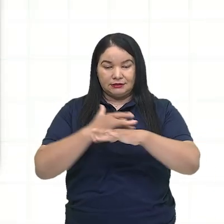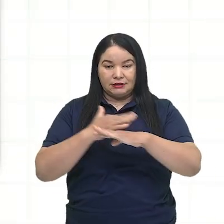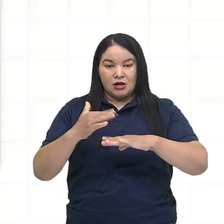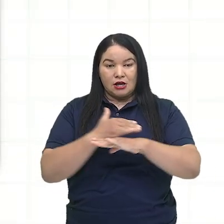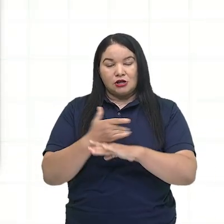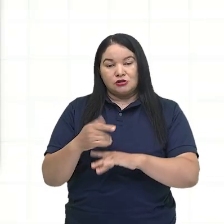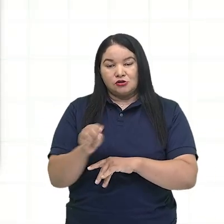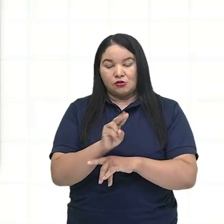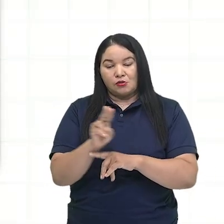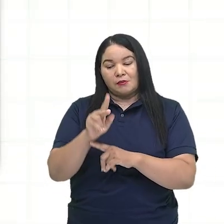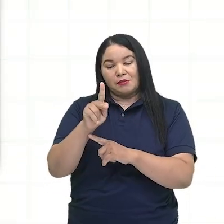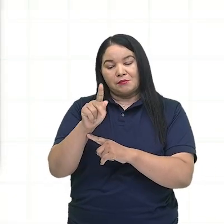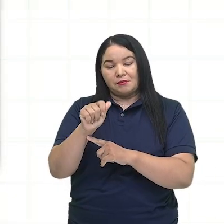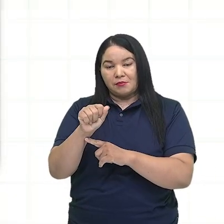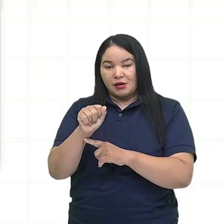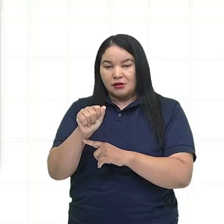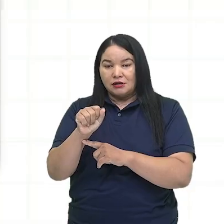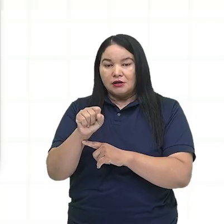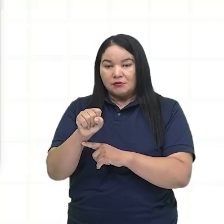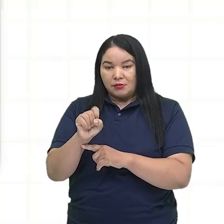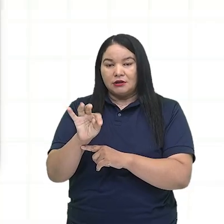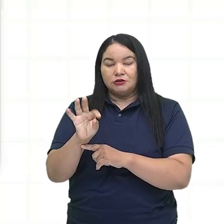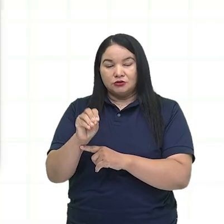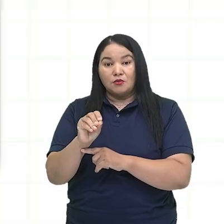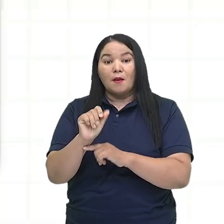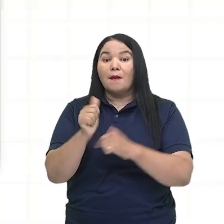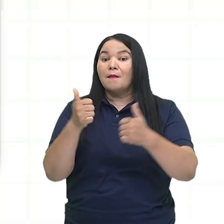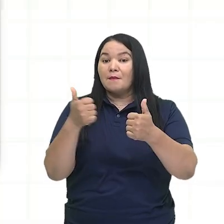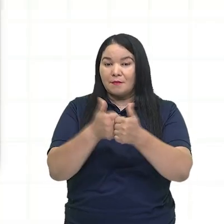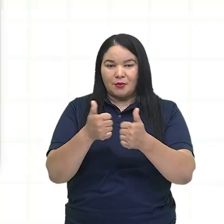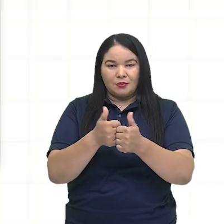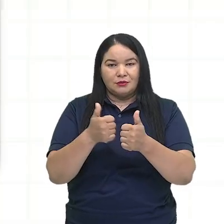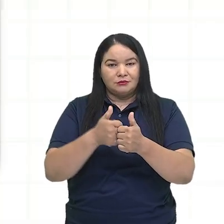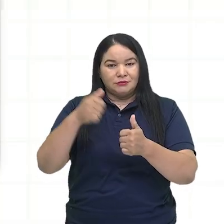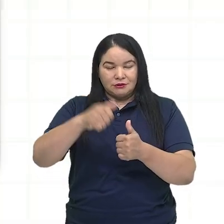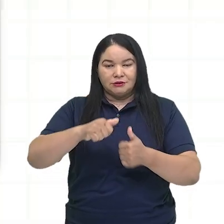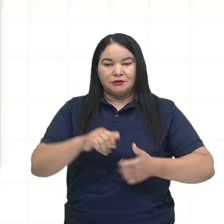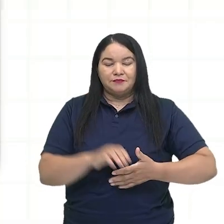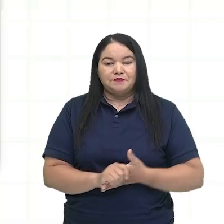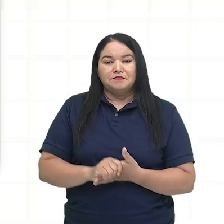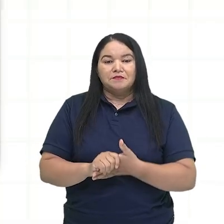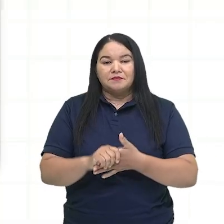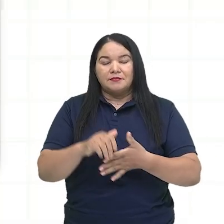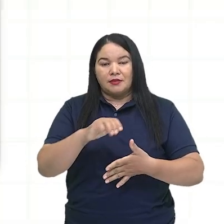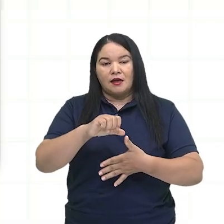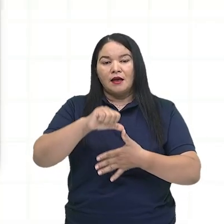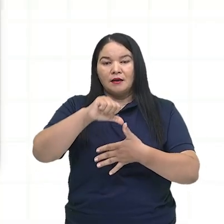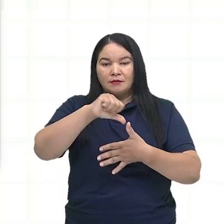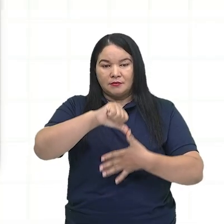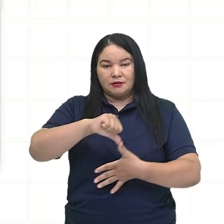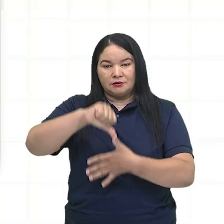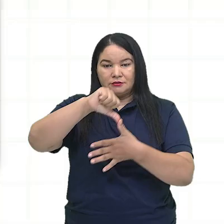mostra o quanto está próximo aqui na nossa região, na América do Sul, tá bom? Então